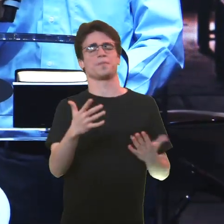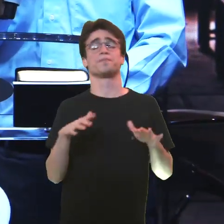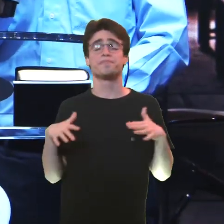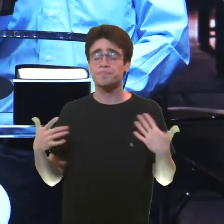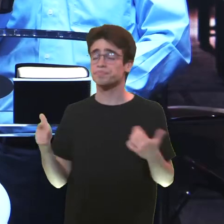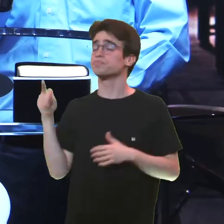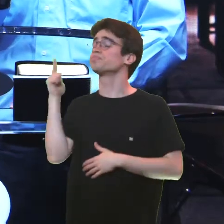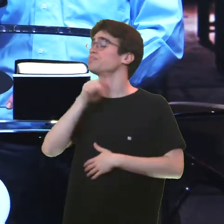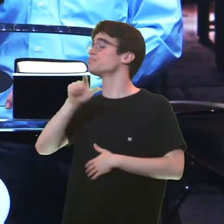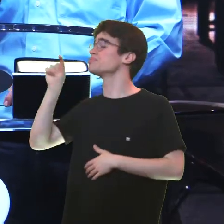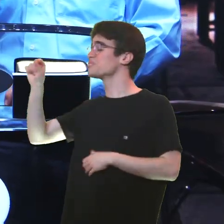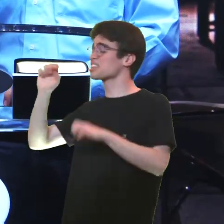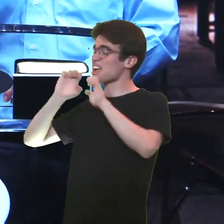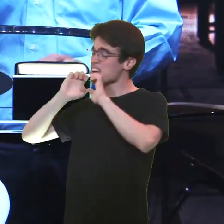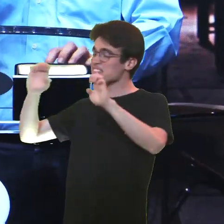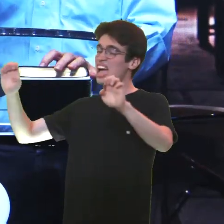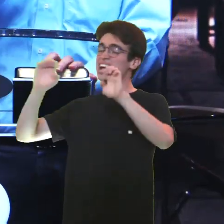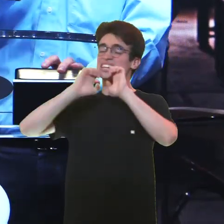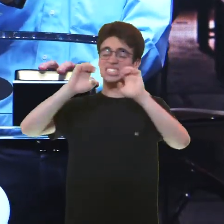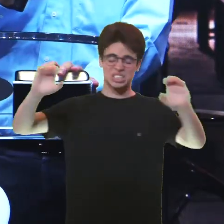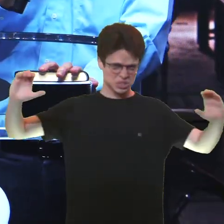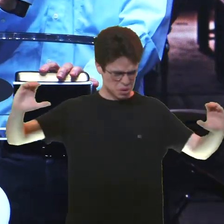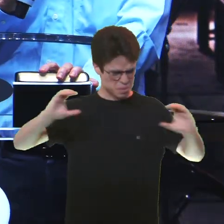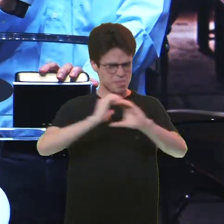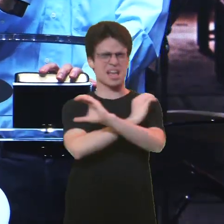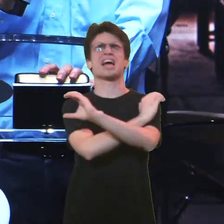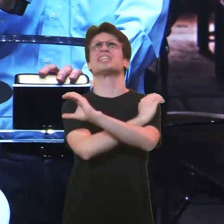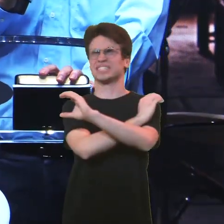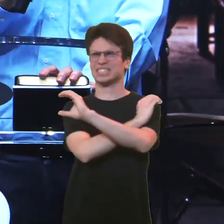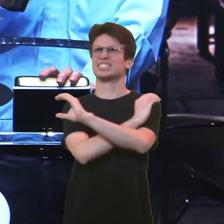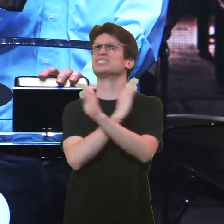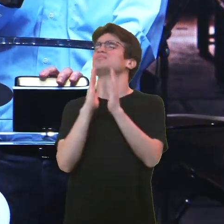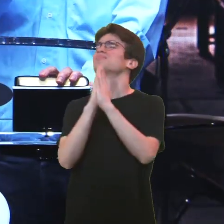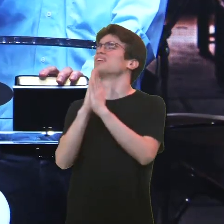encheremos tudo com o evangelho. Que así sea. Que seja